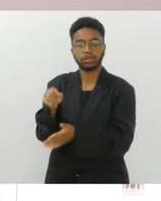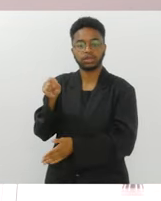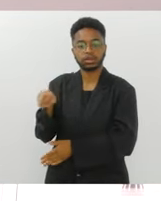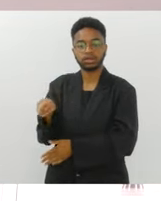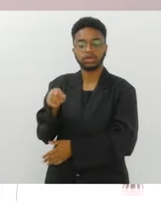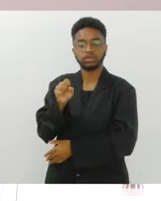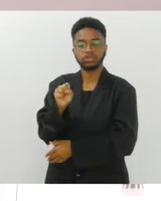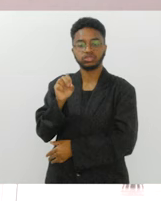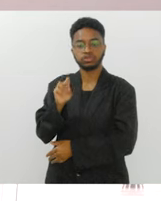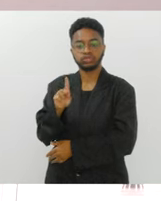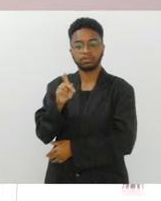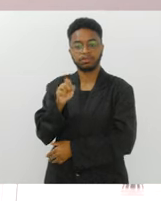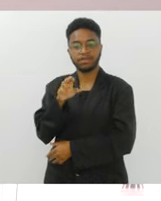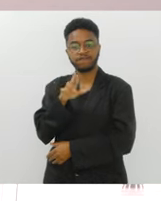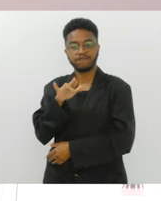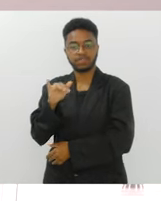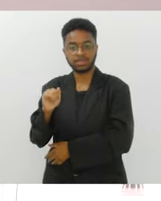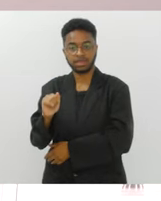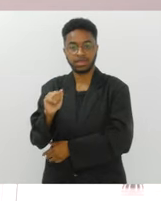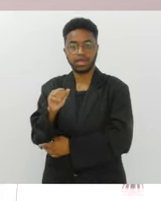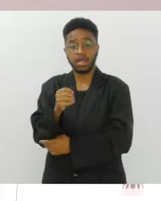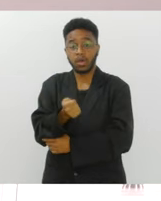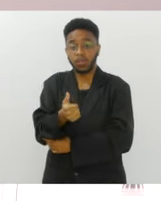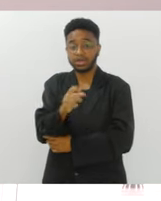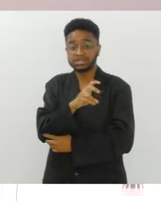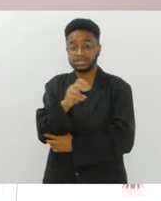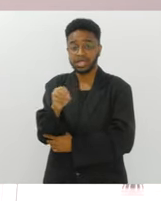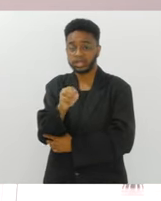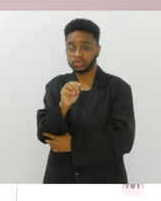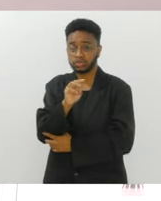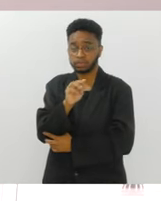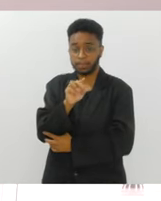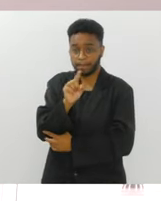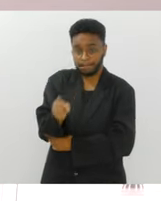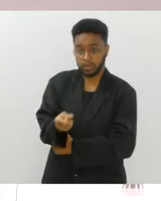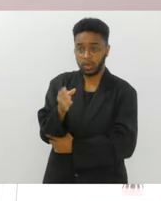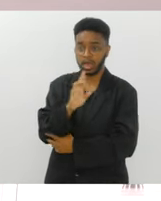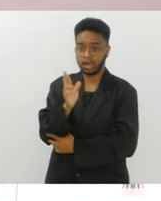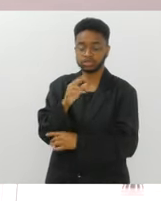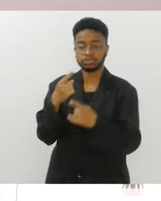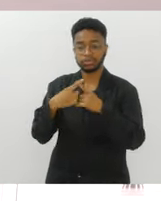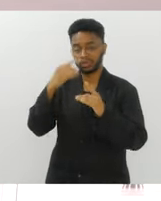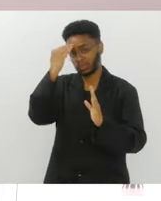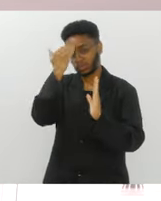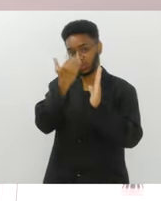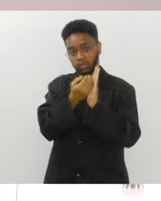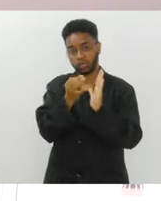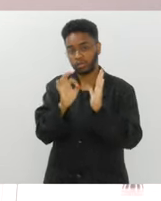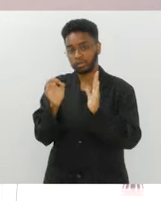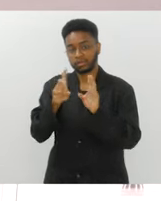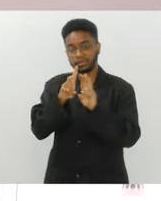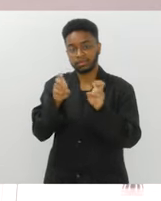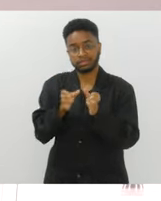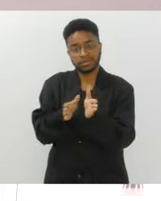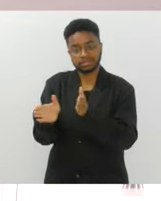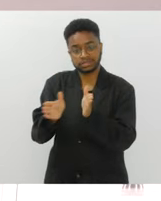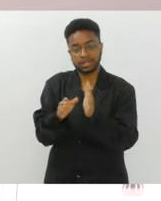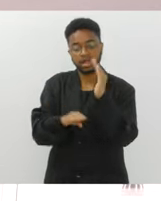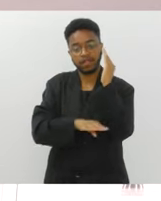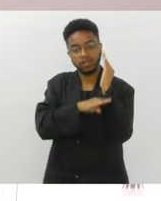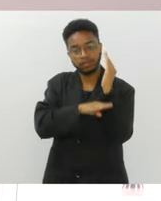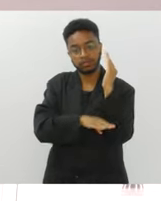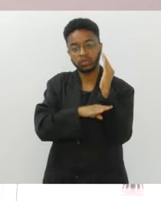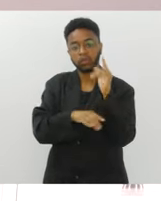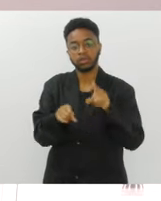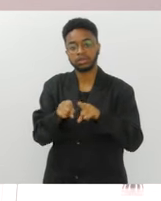com quase R$500.000 pelo cumprimento da, buscando cumprimento da questão da acessibilidade dos elevadores, das escadas